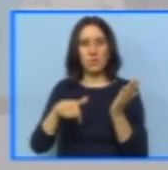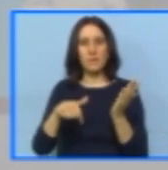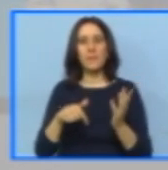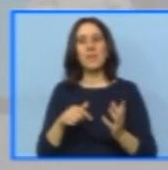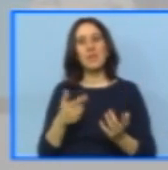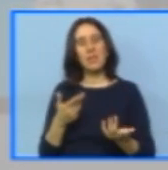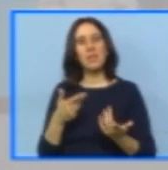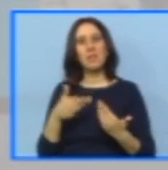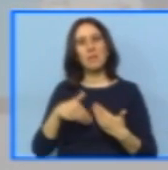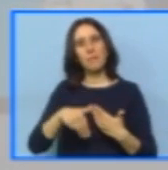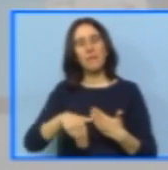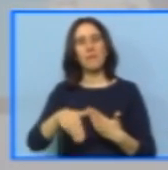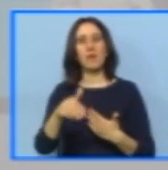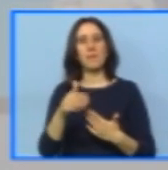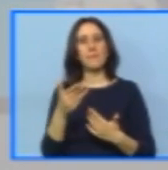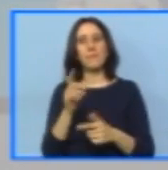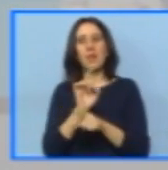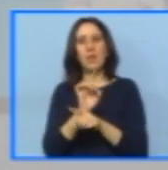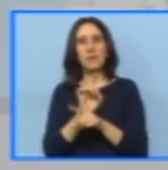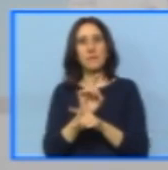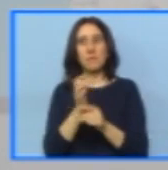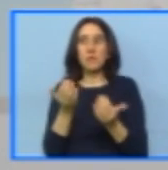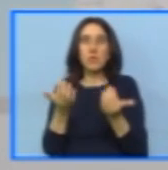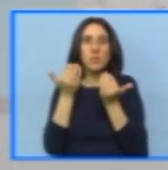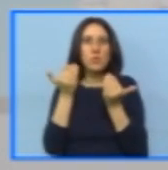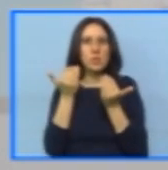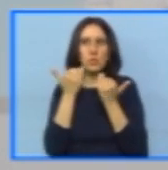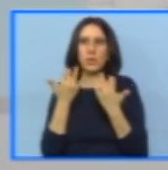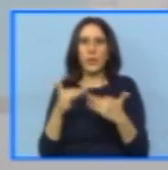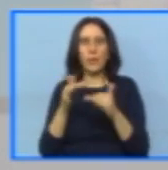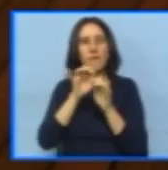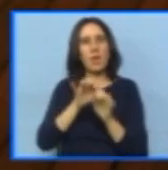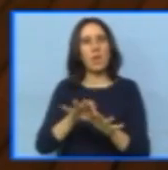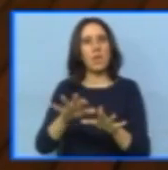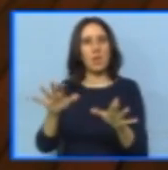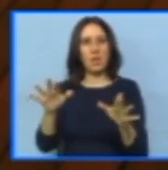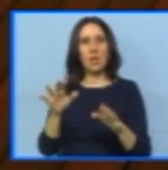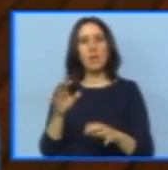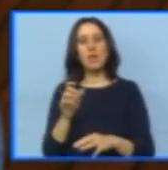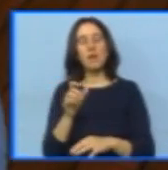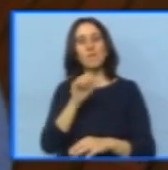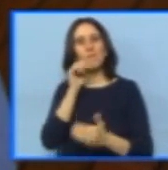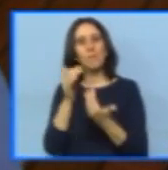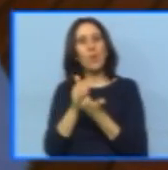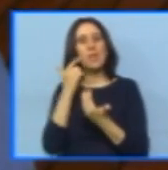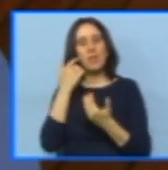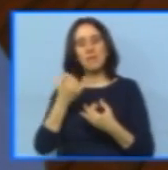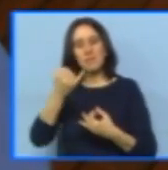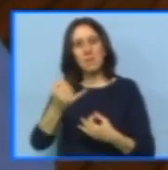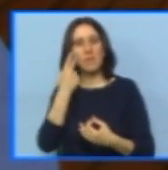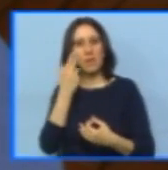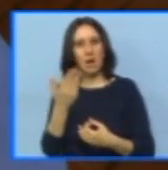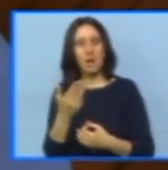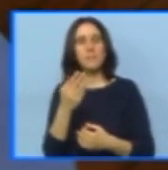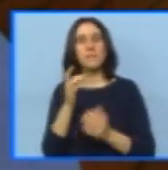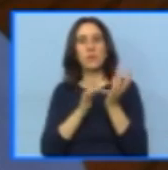E vão comunicar essa notícia, essa grande notícia de que há vida para além da morte, que Jesus ressuscitou. Vão